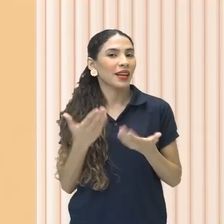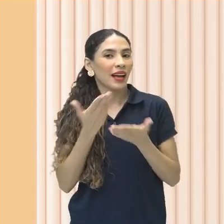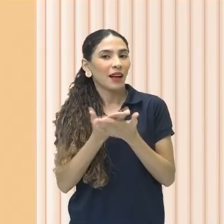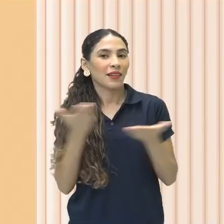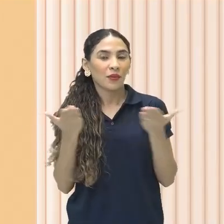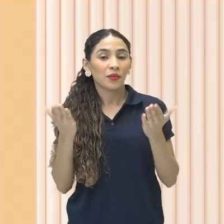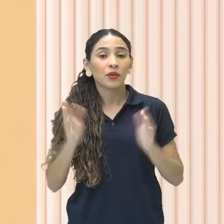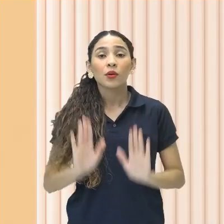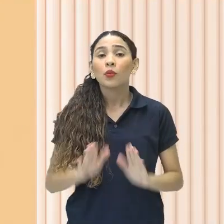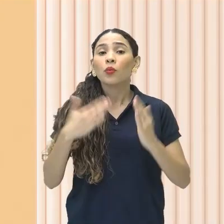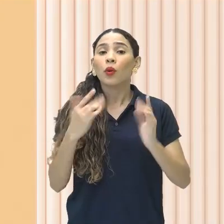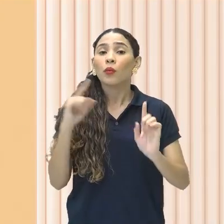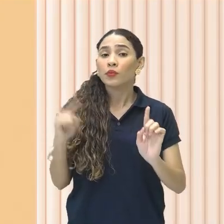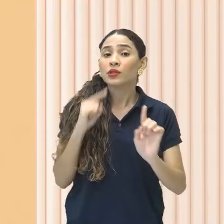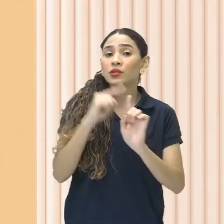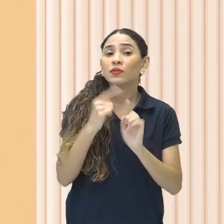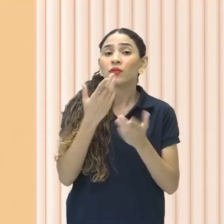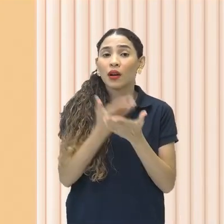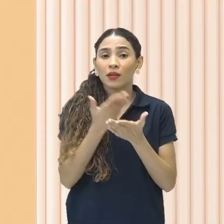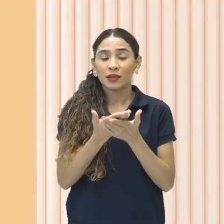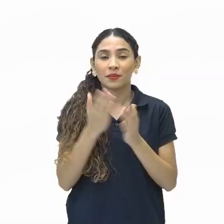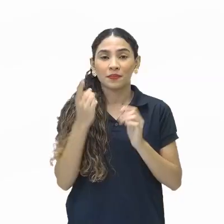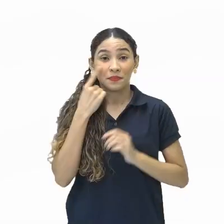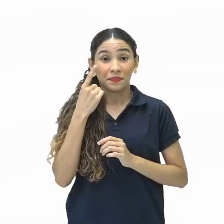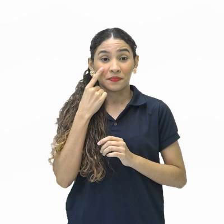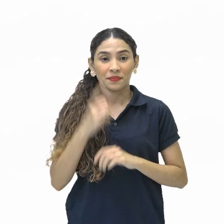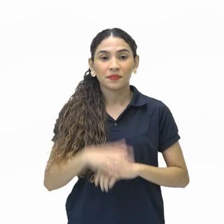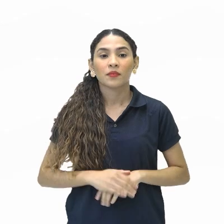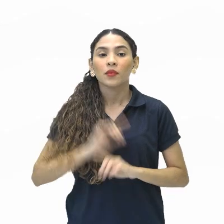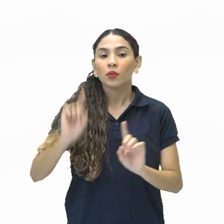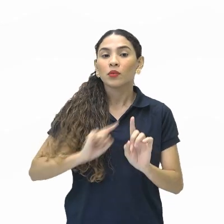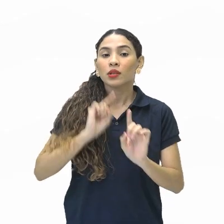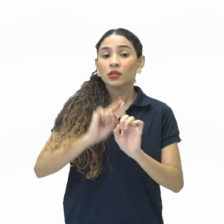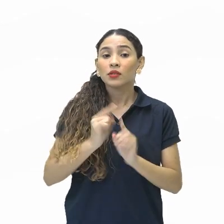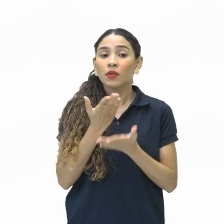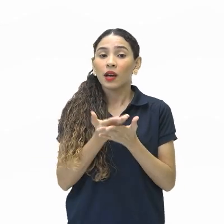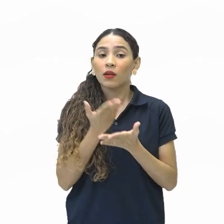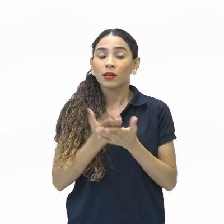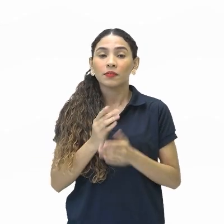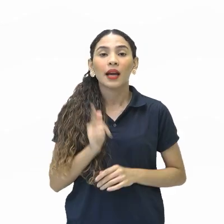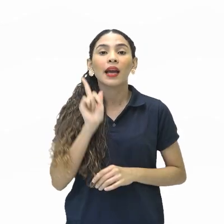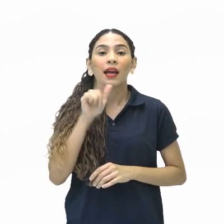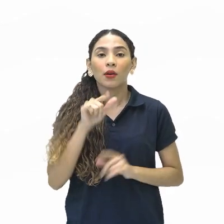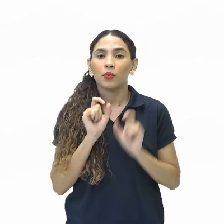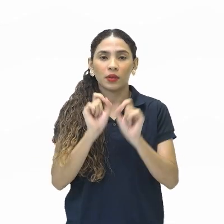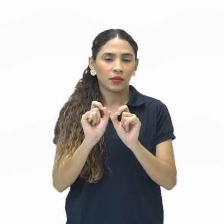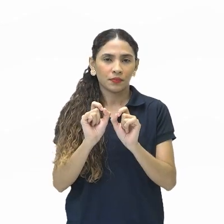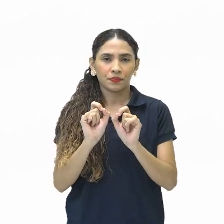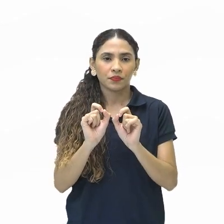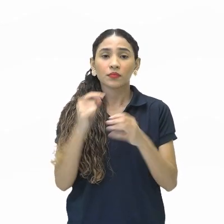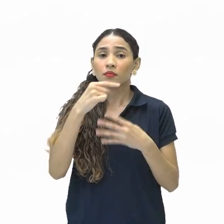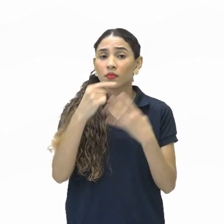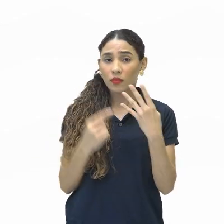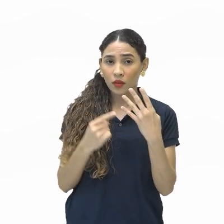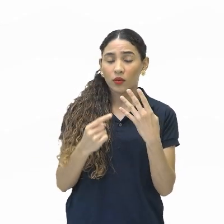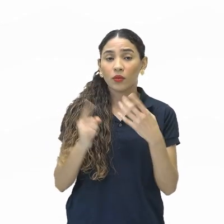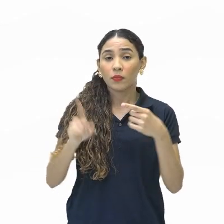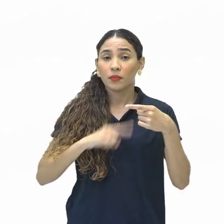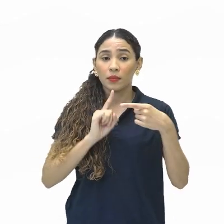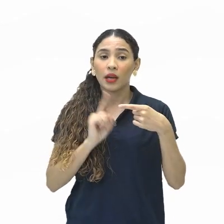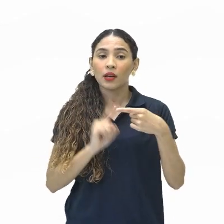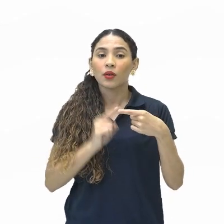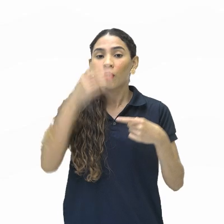Nós vamos ver quais são os objetivos desta aula. Venham comigo, olha só. Os objetivos dessa aula são basicamente 4.